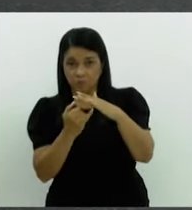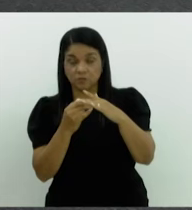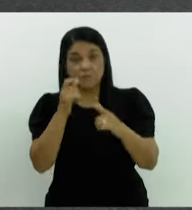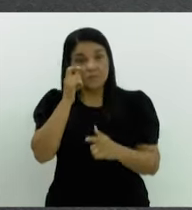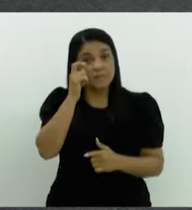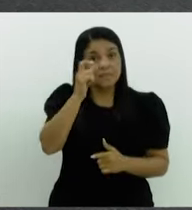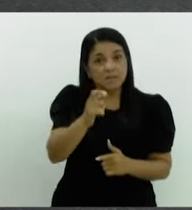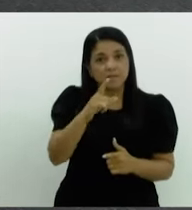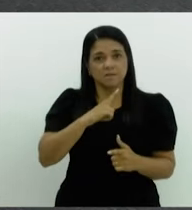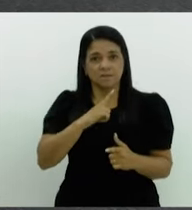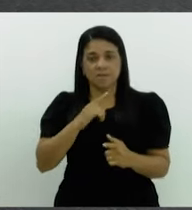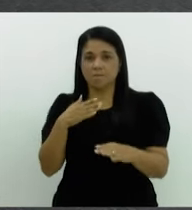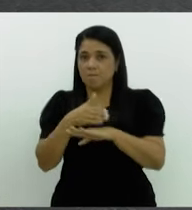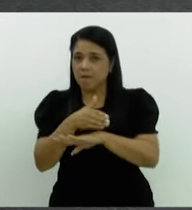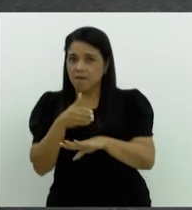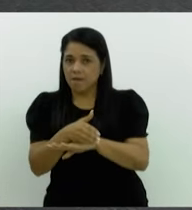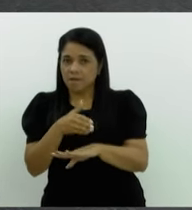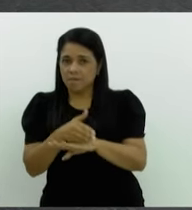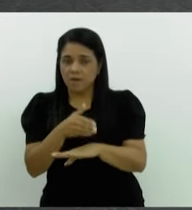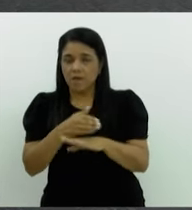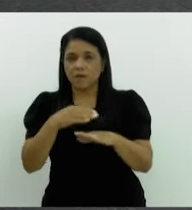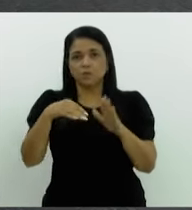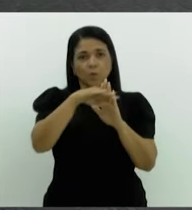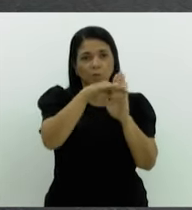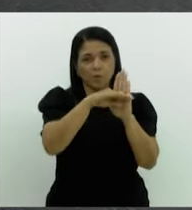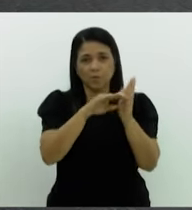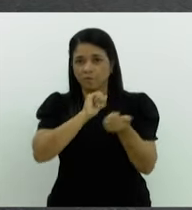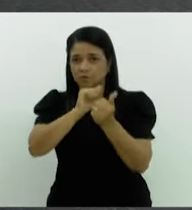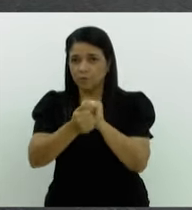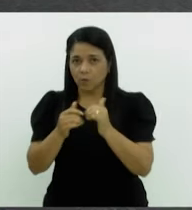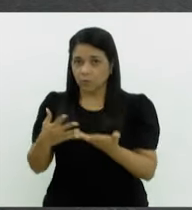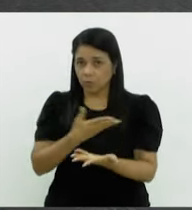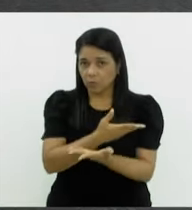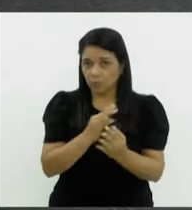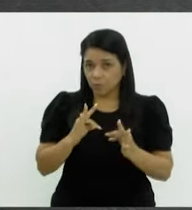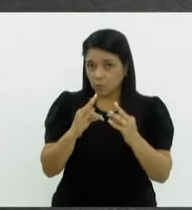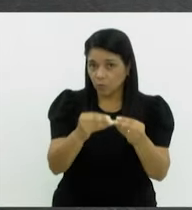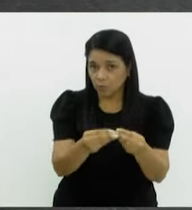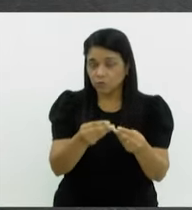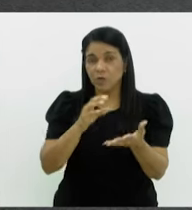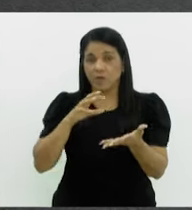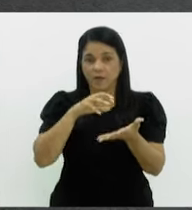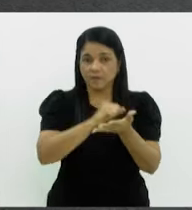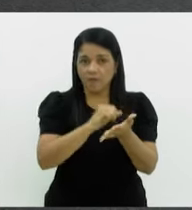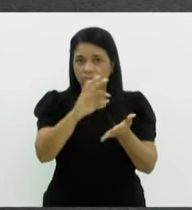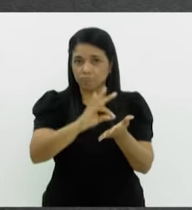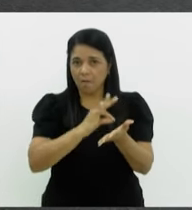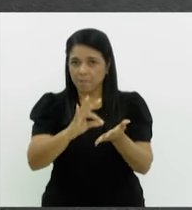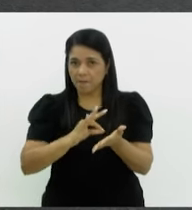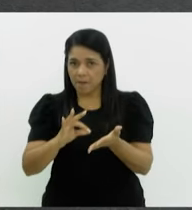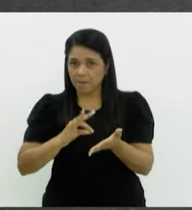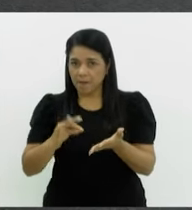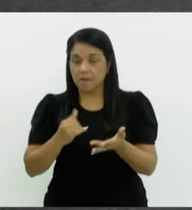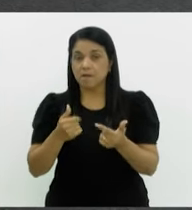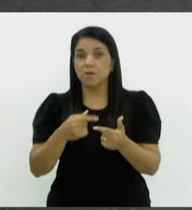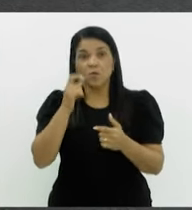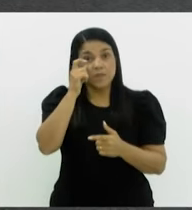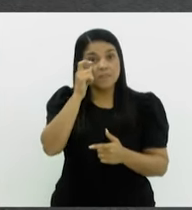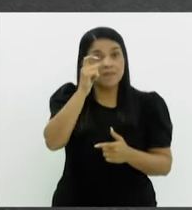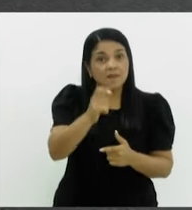interesse de participar do programa Futebol para Todos manterão um cadastro atualizado. O interesse